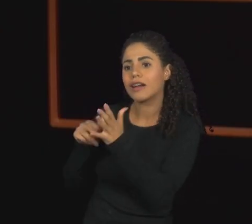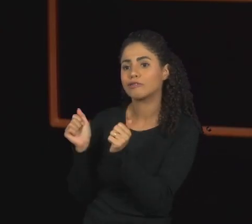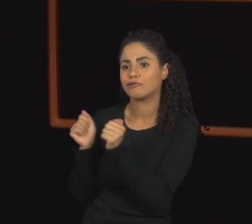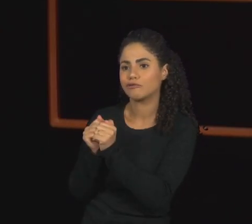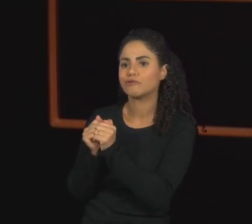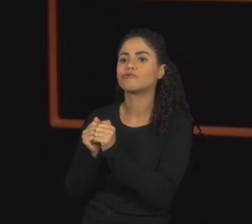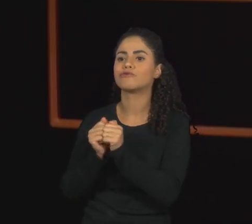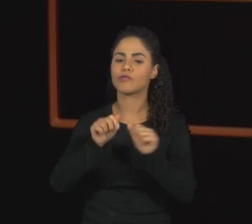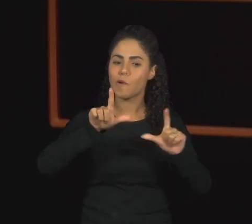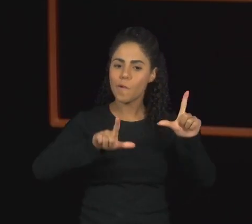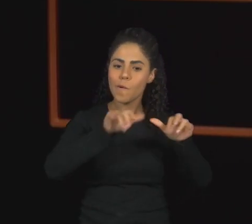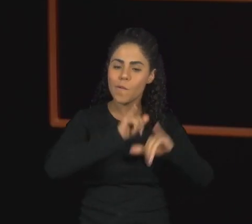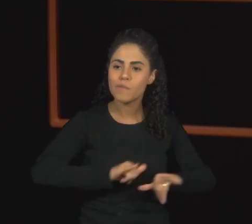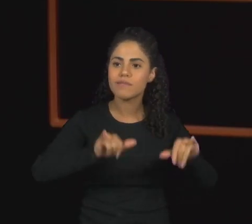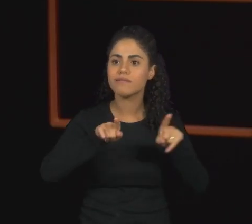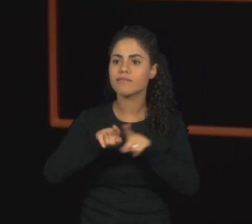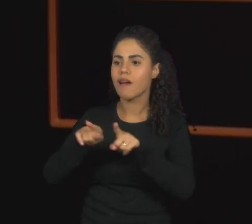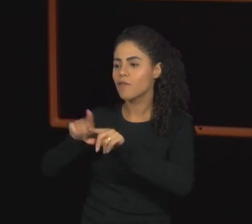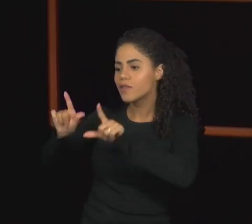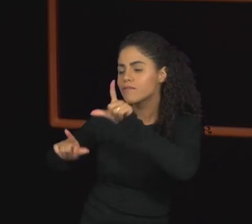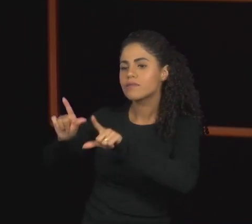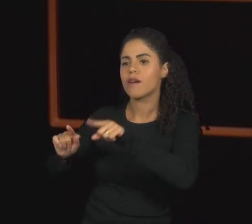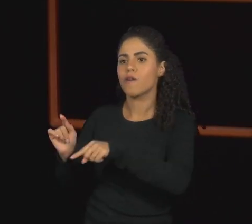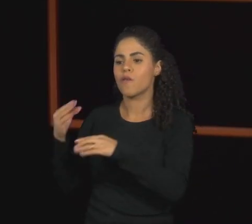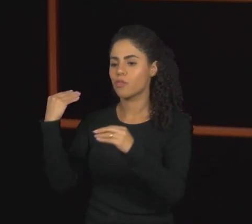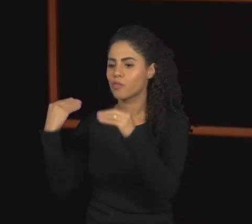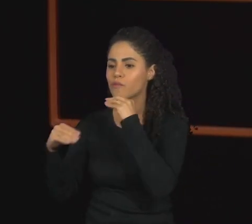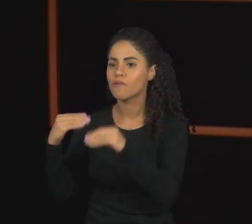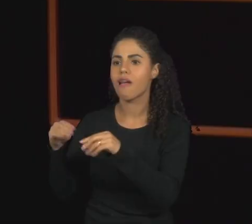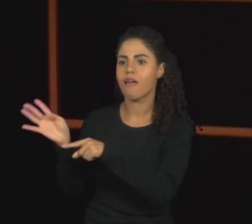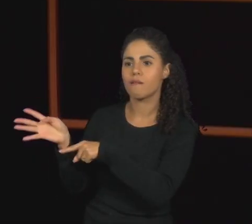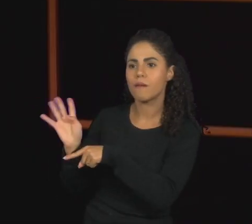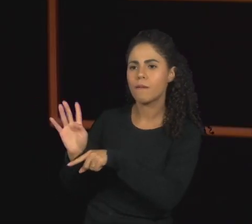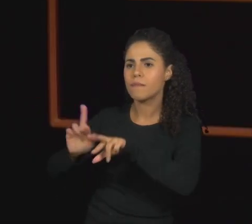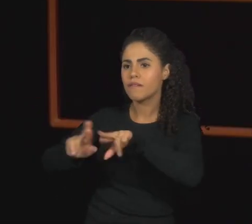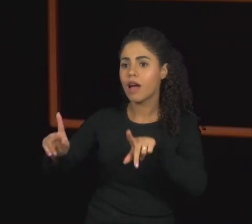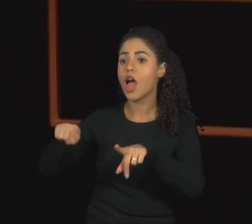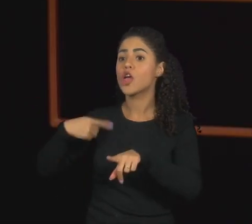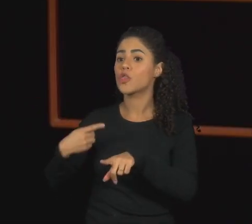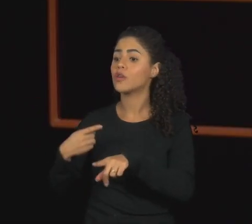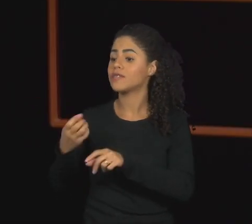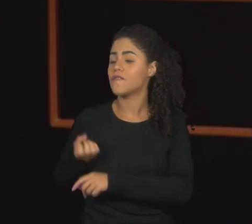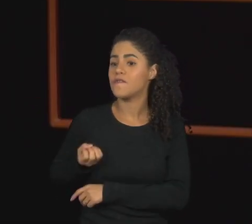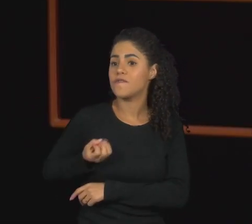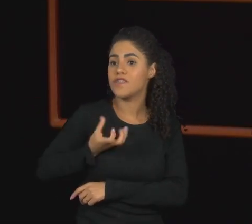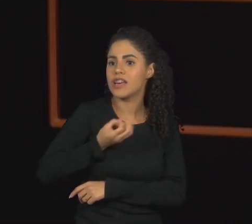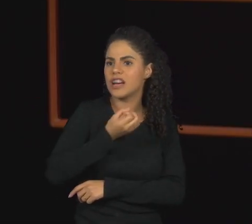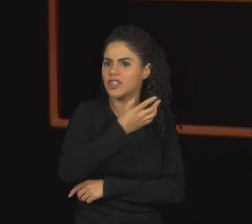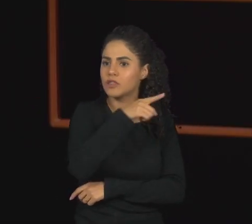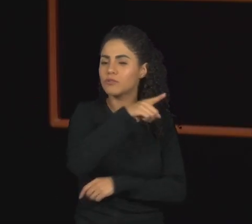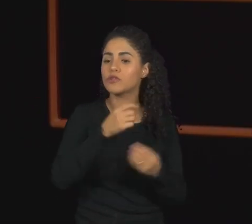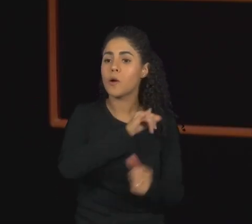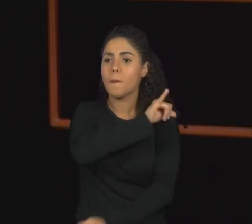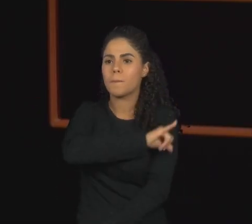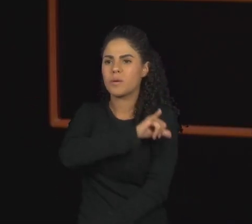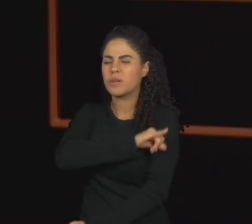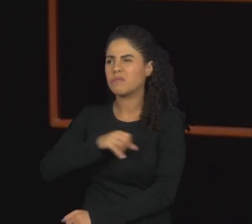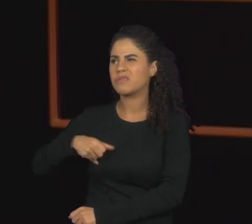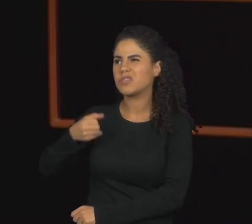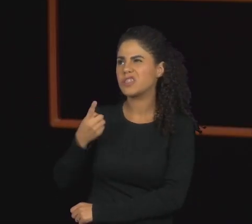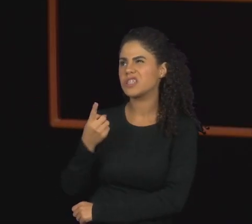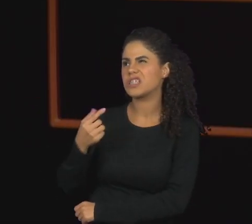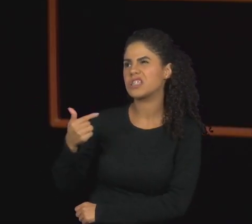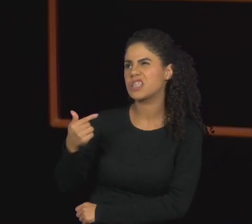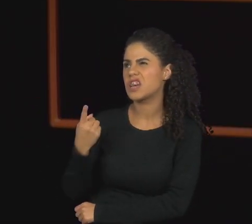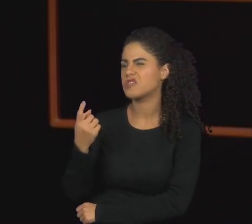depois novelas, depois cinema, e crescemos juntos. Fomos juntos para o Rio de Janeiro, os dois com 17, 18 anos. Fizemos